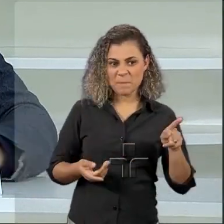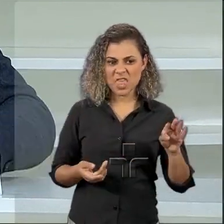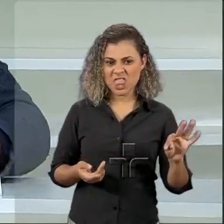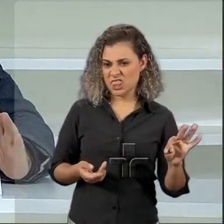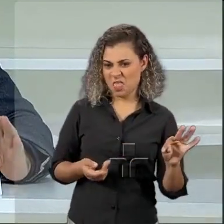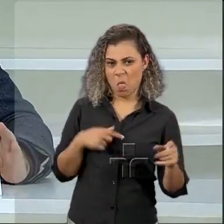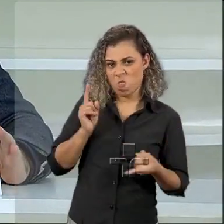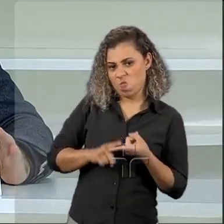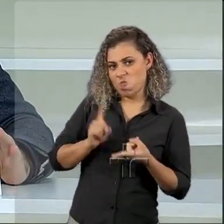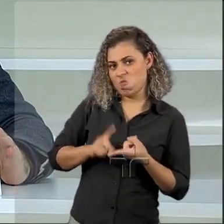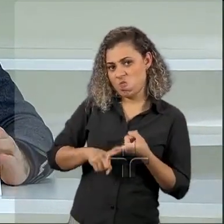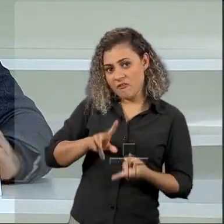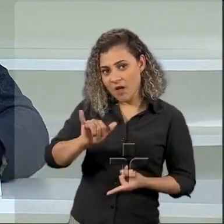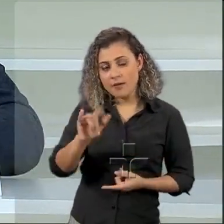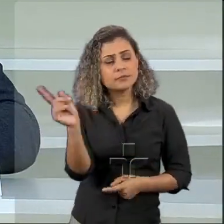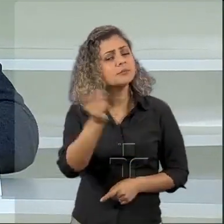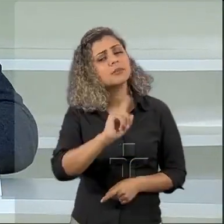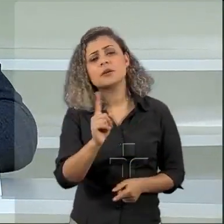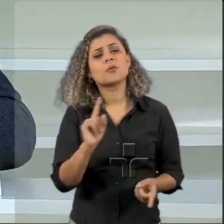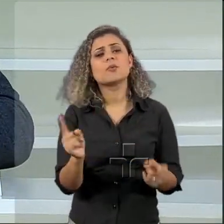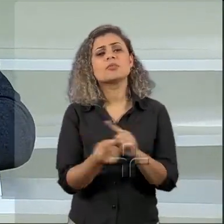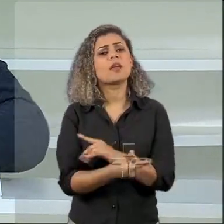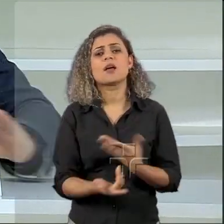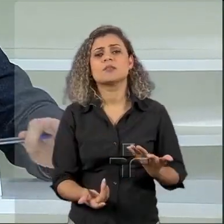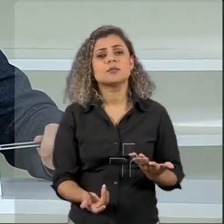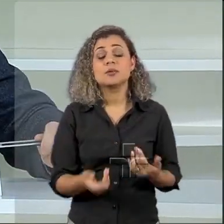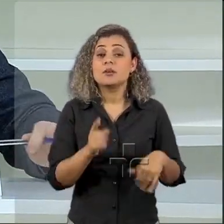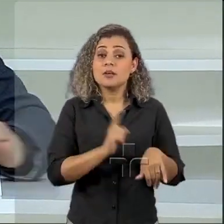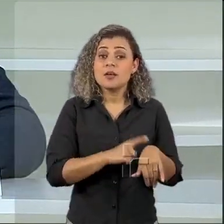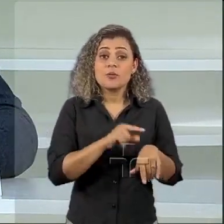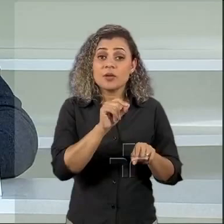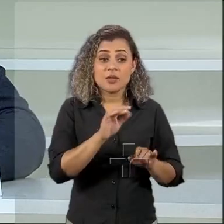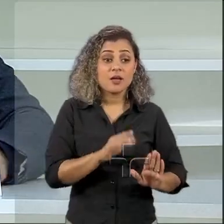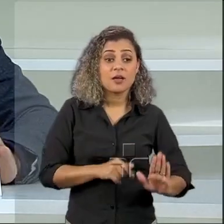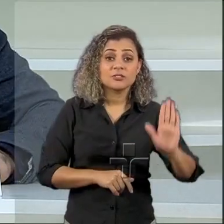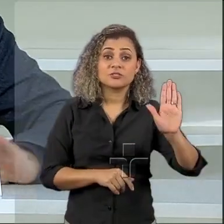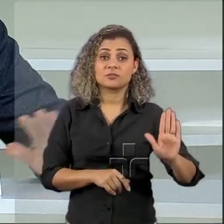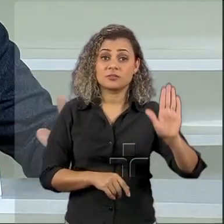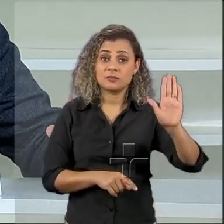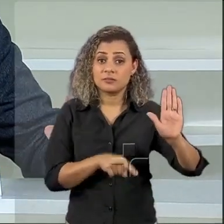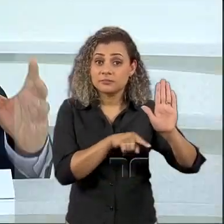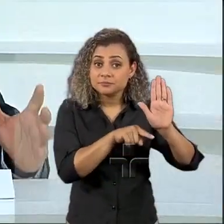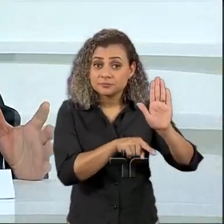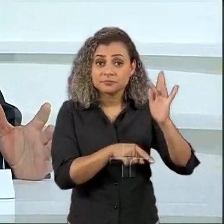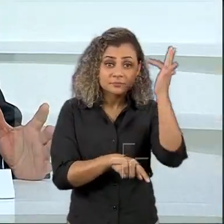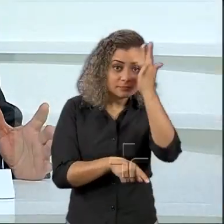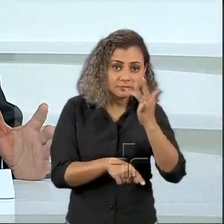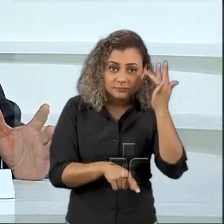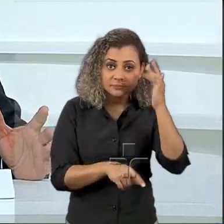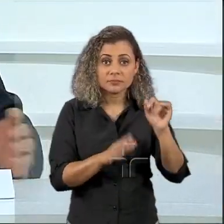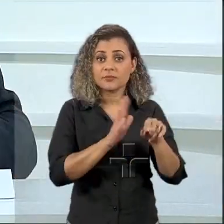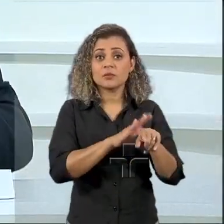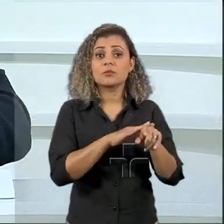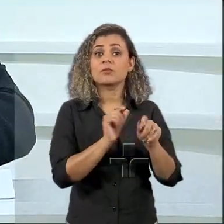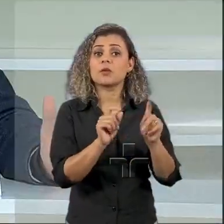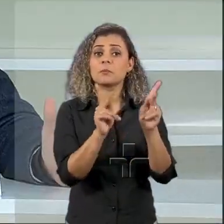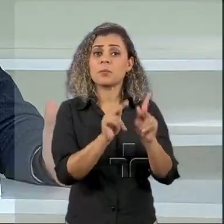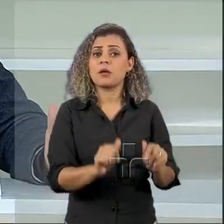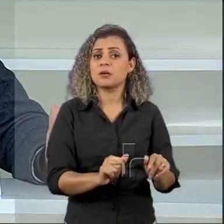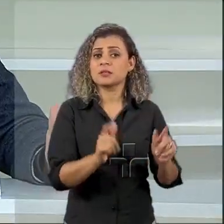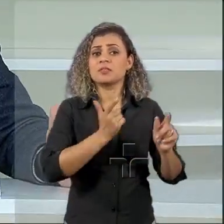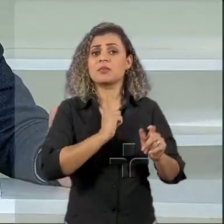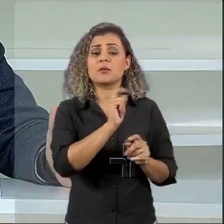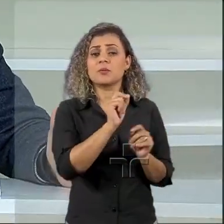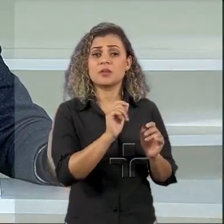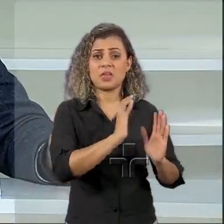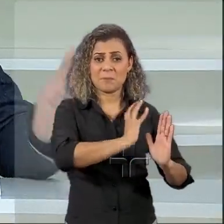não. exatamente. Ao contrário. Exatamente. Tem que Não, ser. é. Essa candidatura é uma candidatura que não veio Suprapartidária. suprapartidária, que não veio aqui para